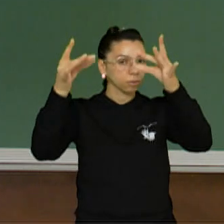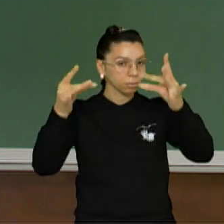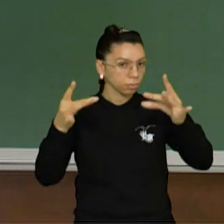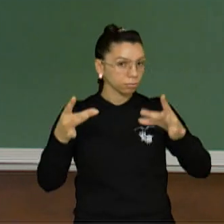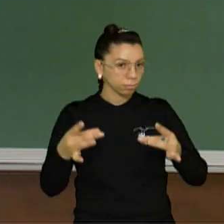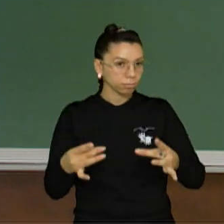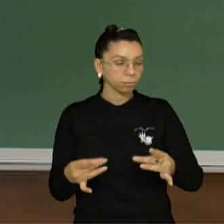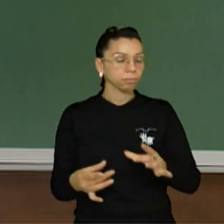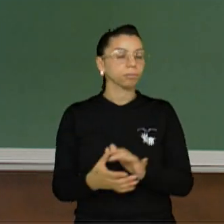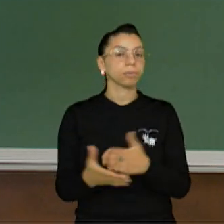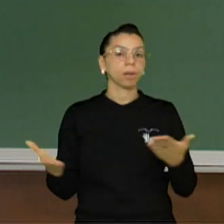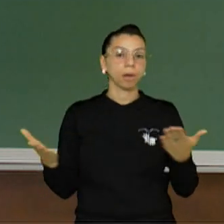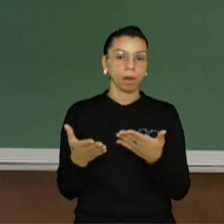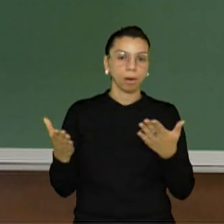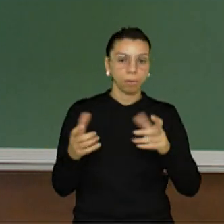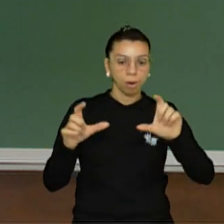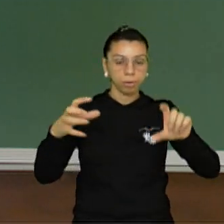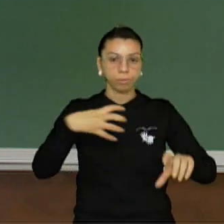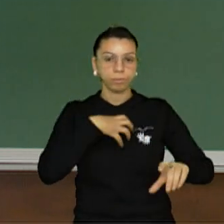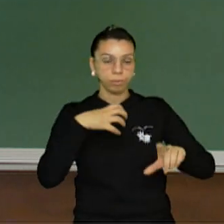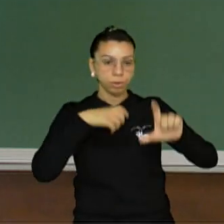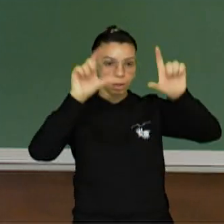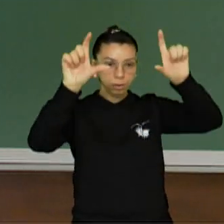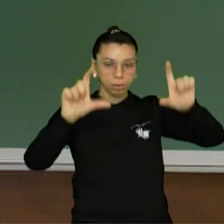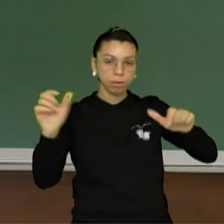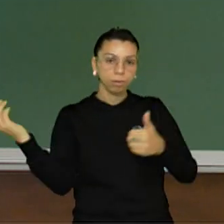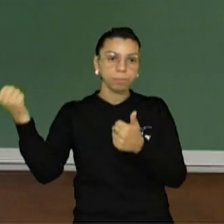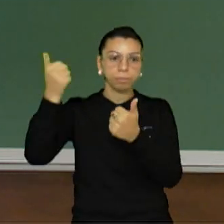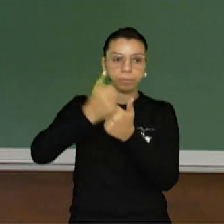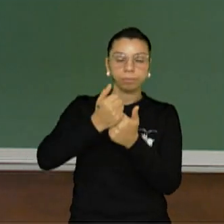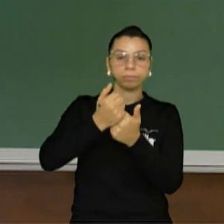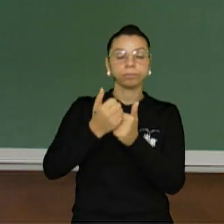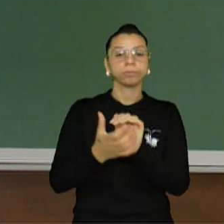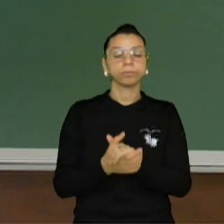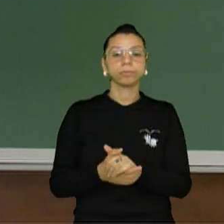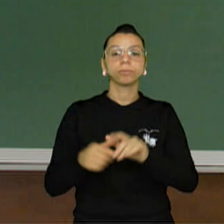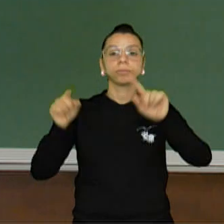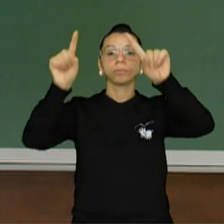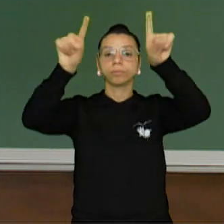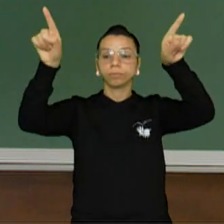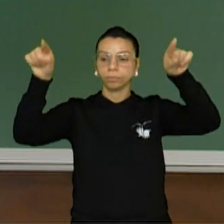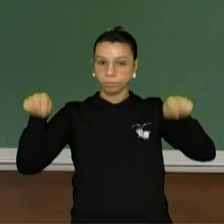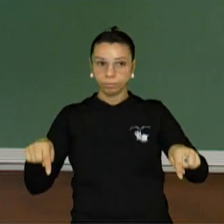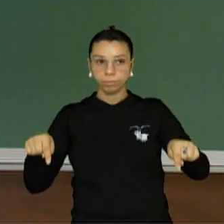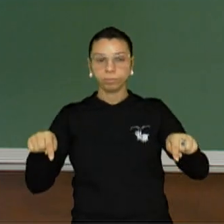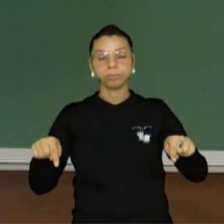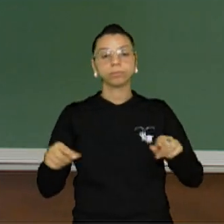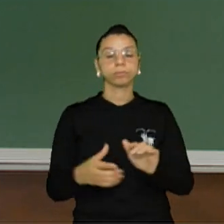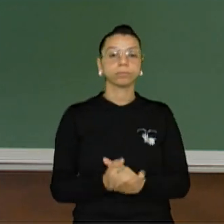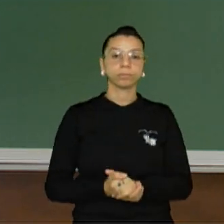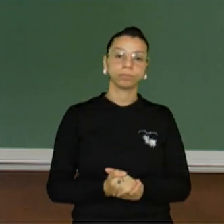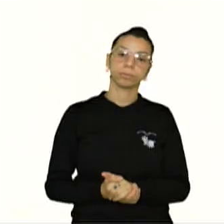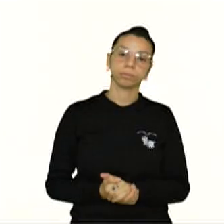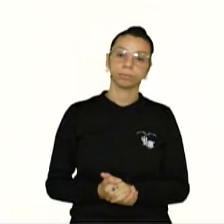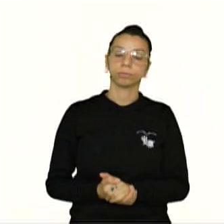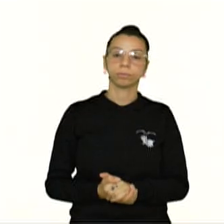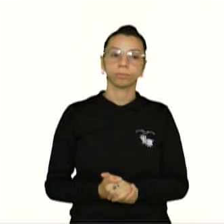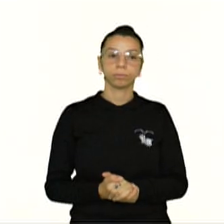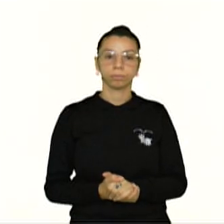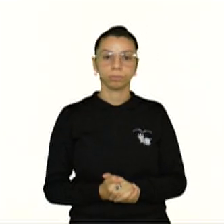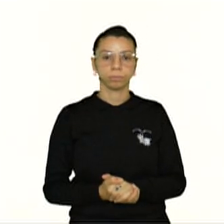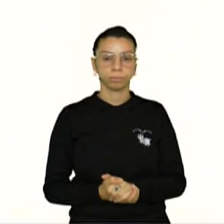eu tirei a forma genérica ali e repeti agora como ficou a matriz, correto? Gente,